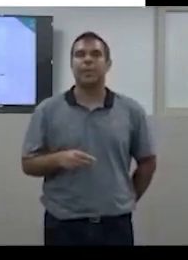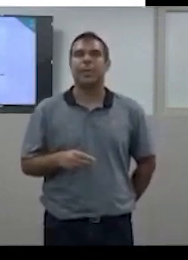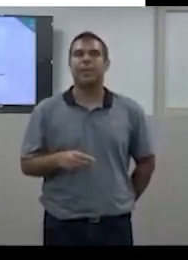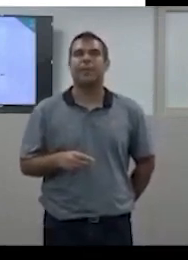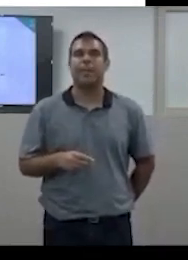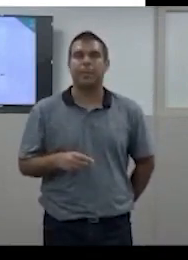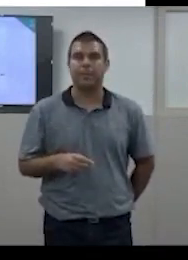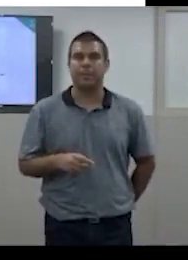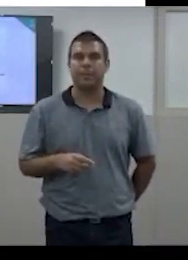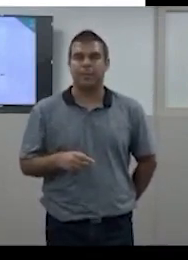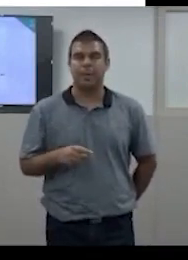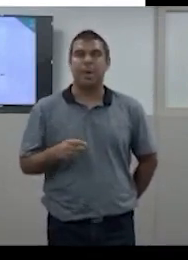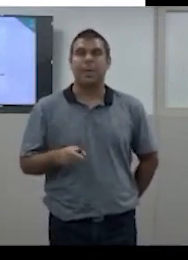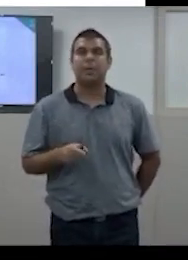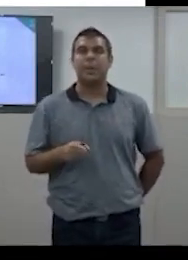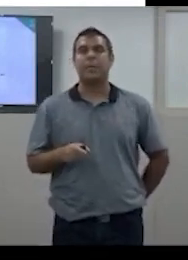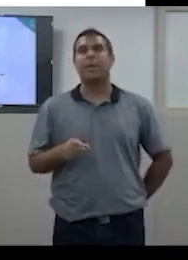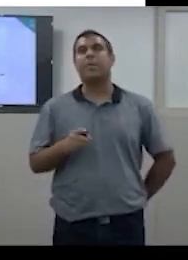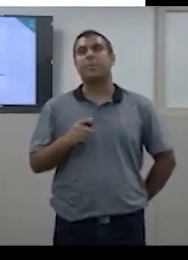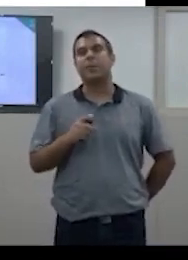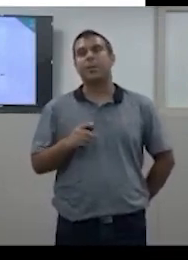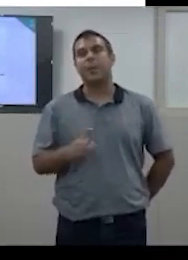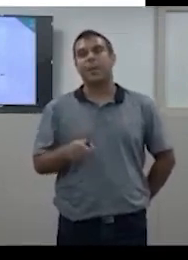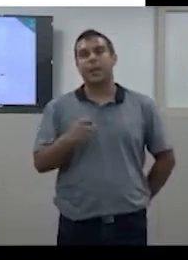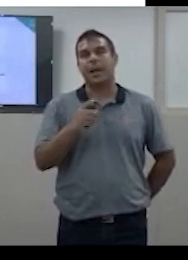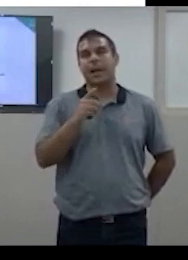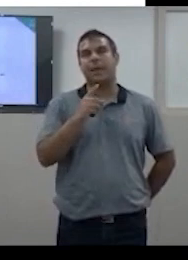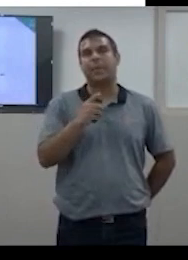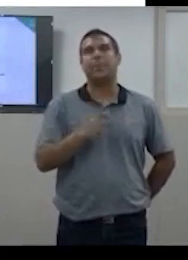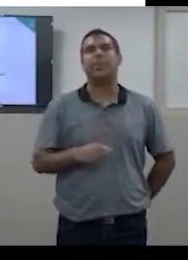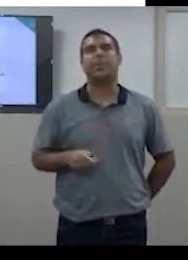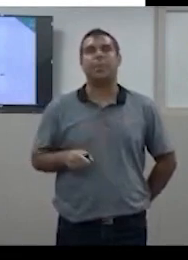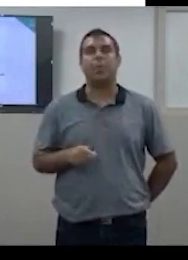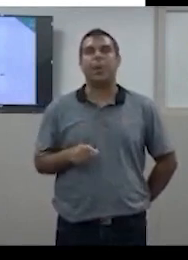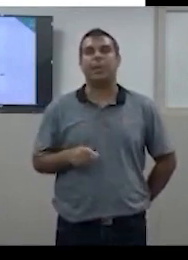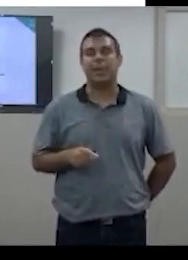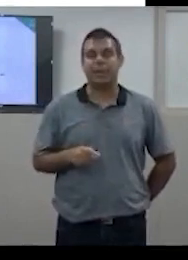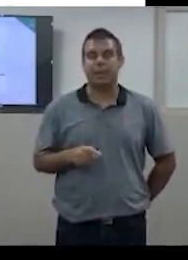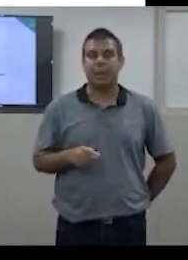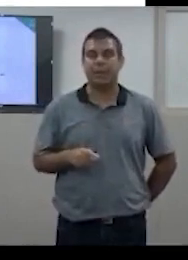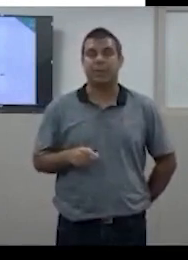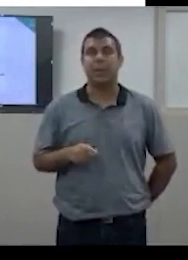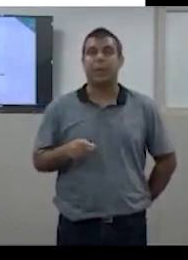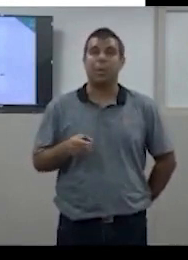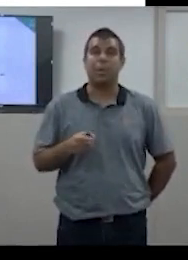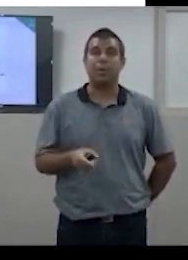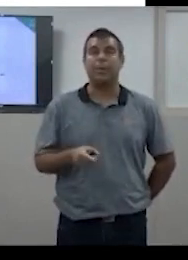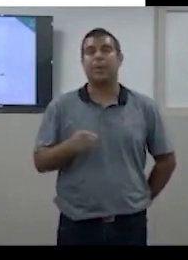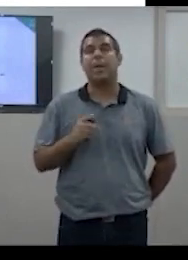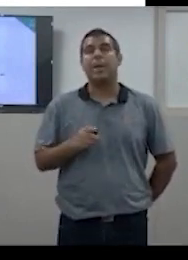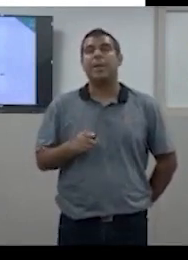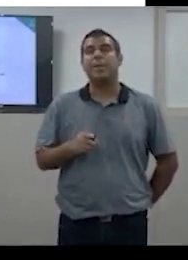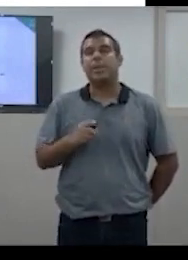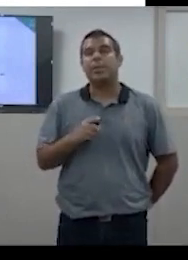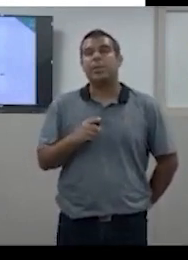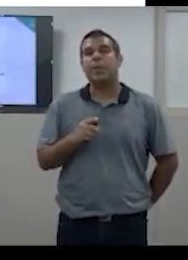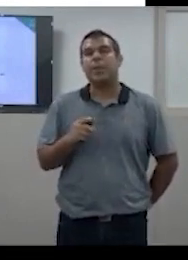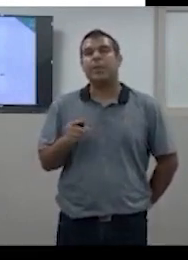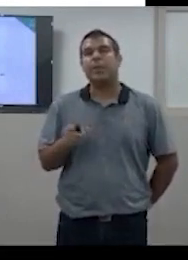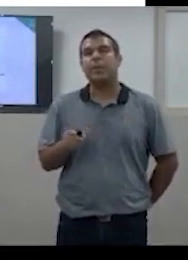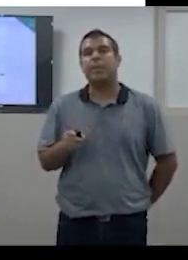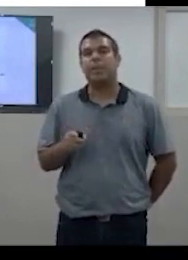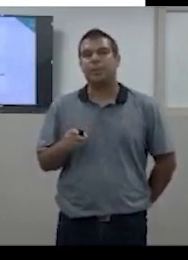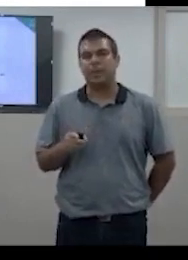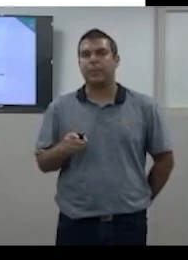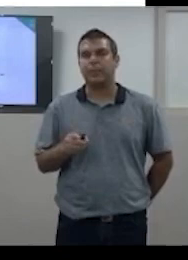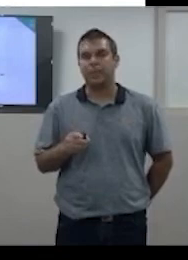estar trabalhando ali de vaporização. E o que acontece? Pode ver ali, a vaporização está ocorrendo a 100 graus Celsius, ou ebulição. Então assim, a gente